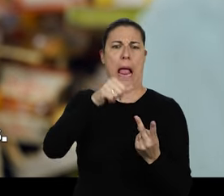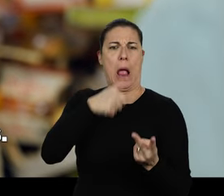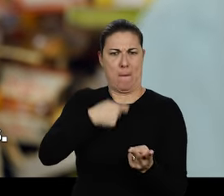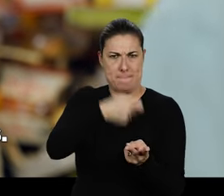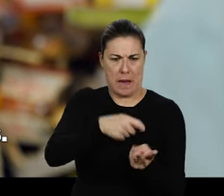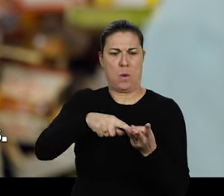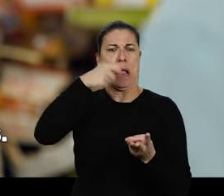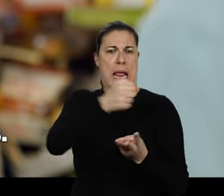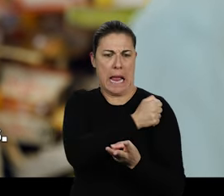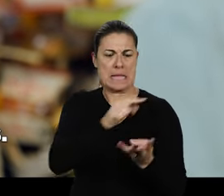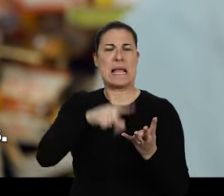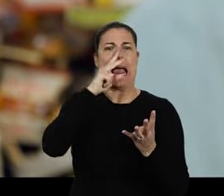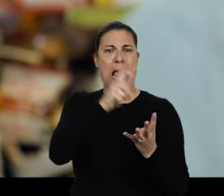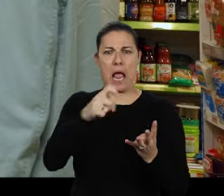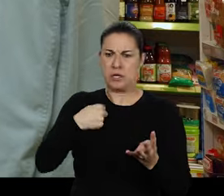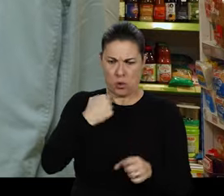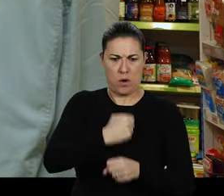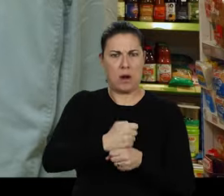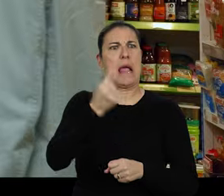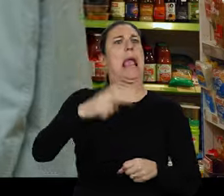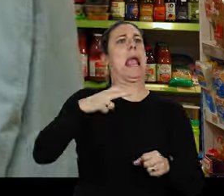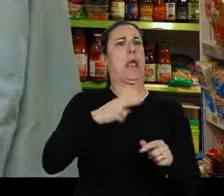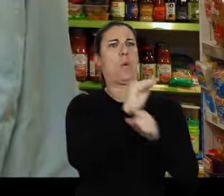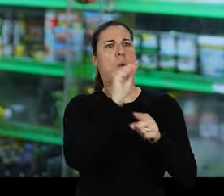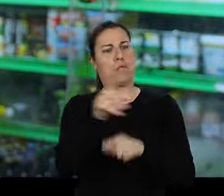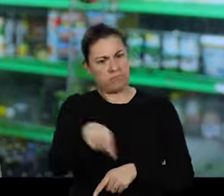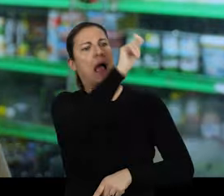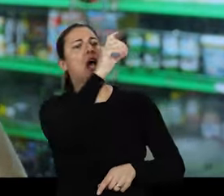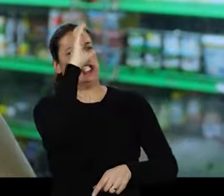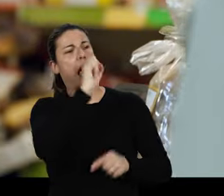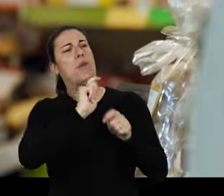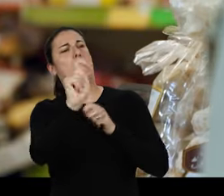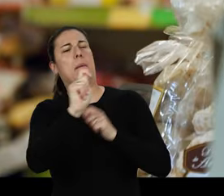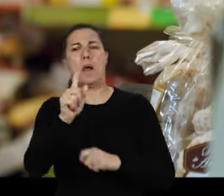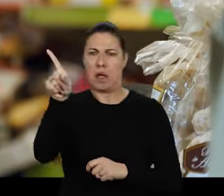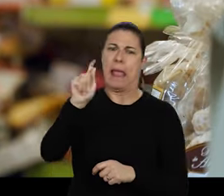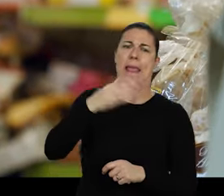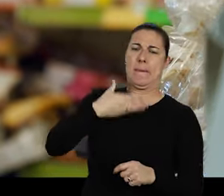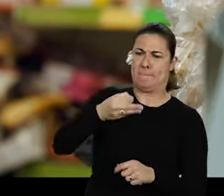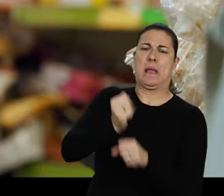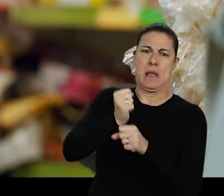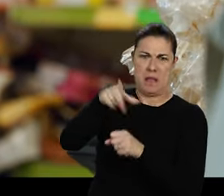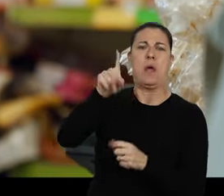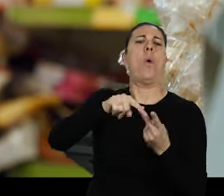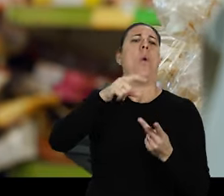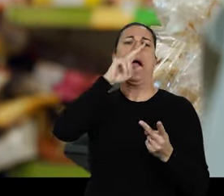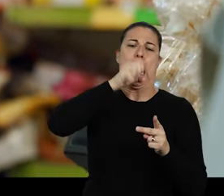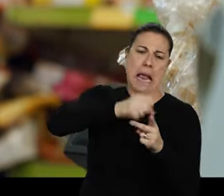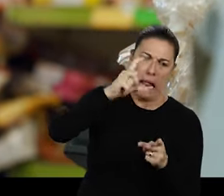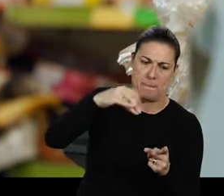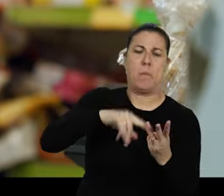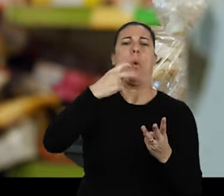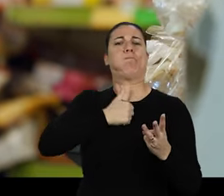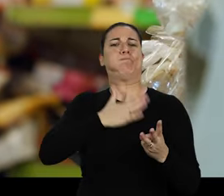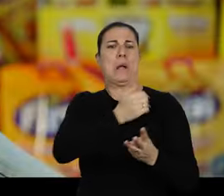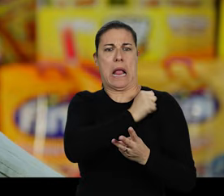pago água, pago renda, pago gás. Ando, mas é aqui a trabalhar para os ricos. Para o Estado? Ando aqui a trabalhar para o Estado? Ando a trabalhar para a EDP, para a Galp e para o senhorio. Esse é